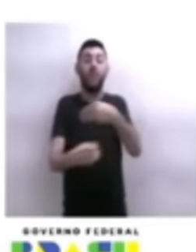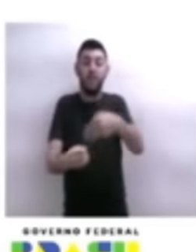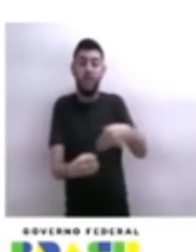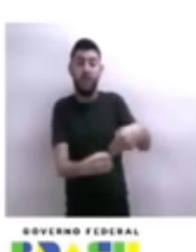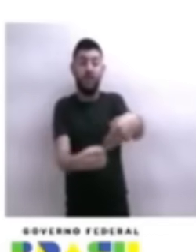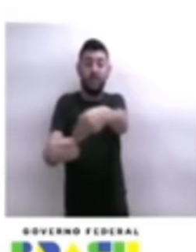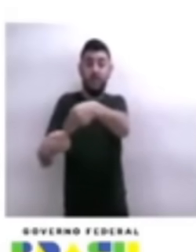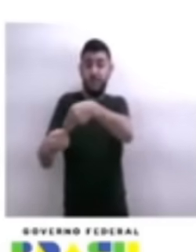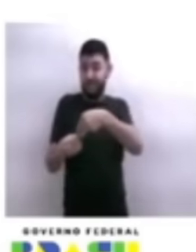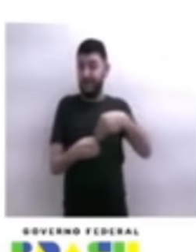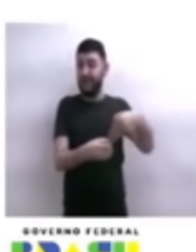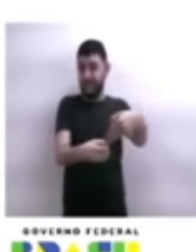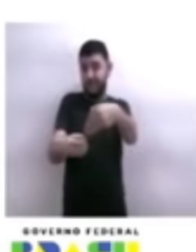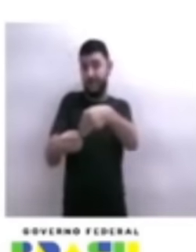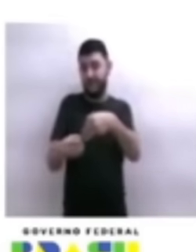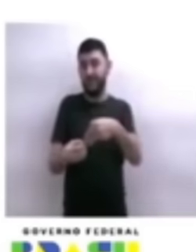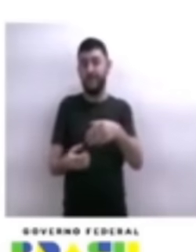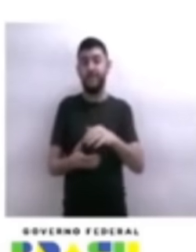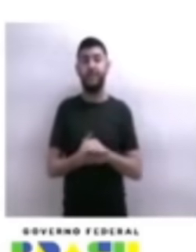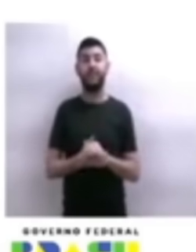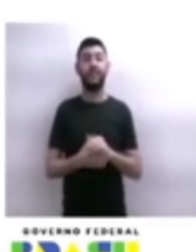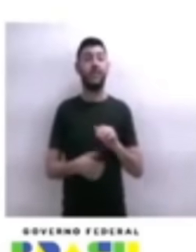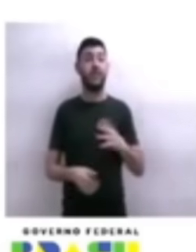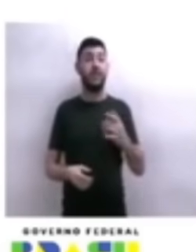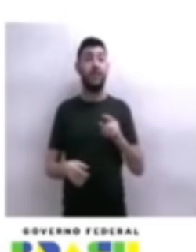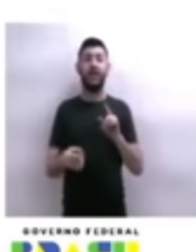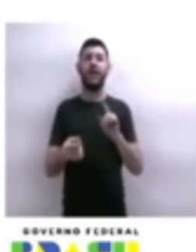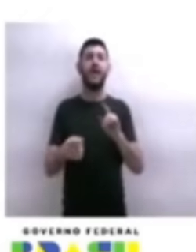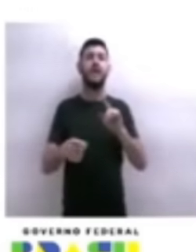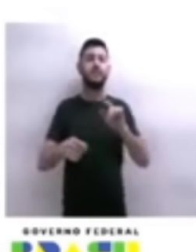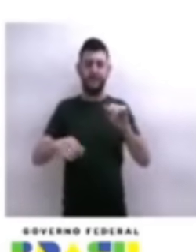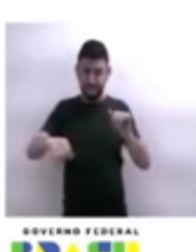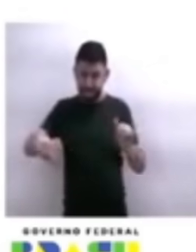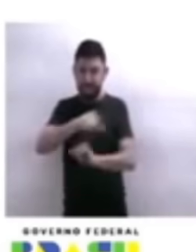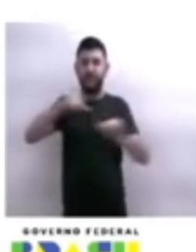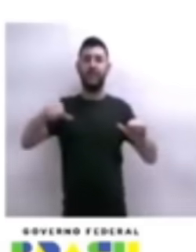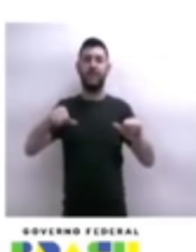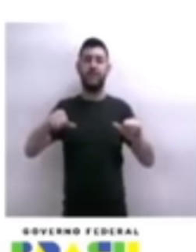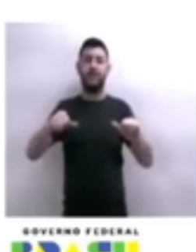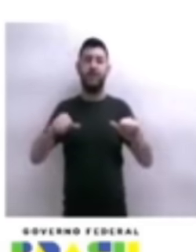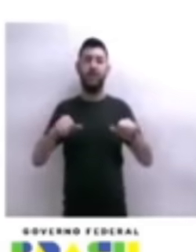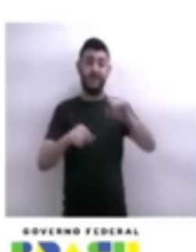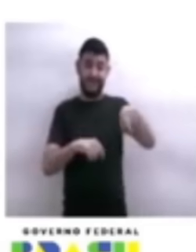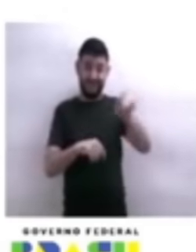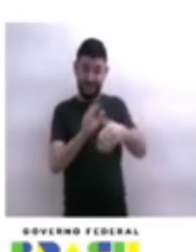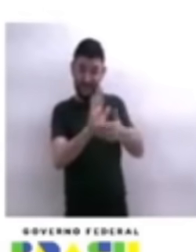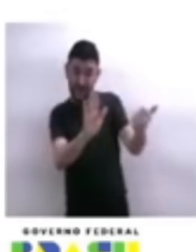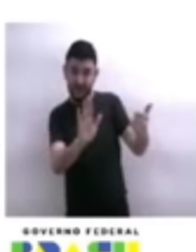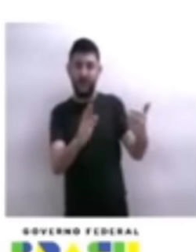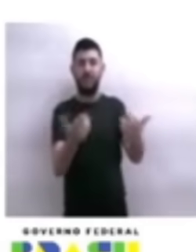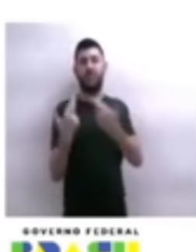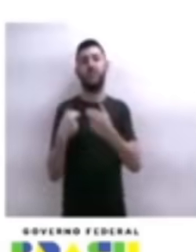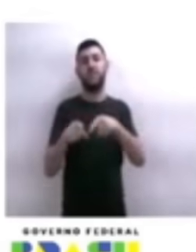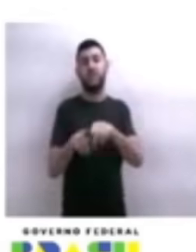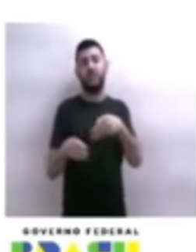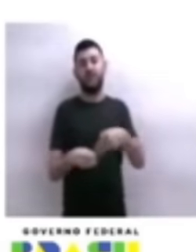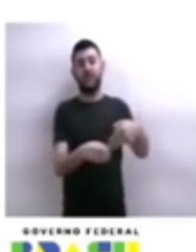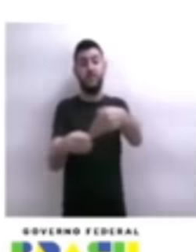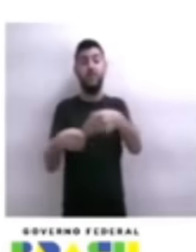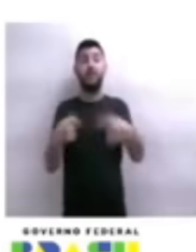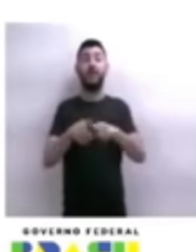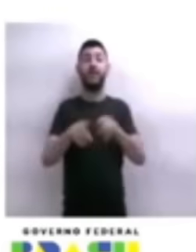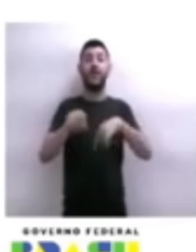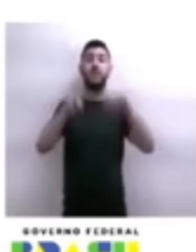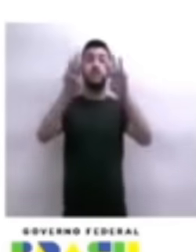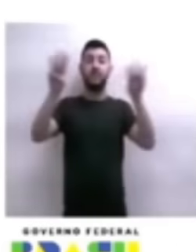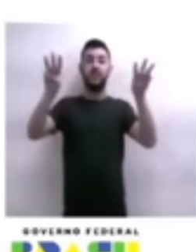feita pelo município no caso do cadastro. Essa reversão, o município também pode fazer. E para fazer isso, precisa ter acesso ao CIBEC. Então,